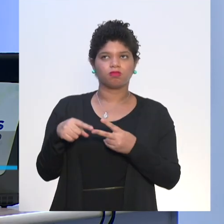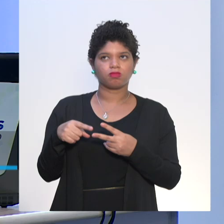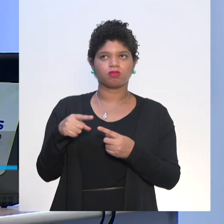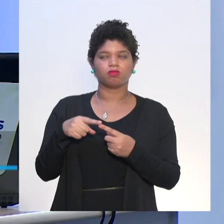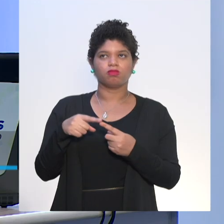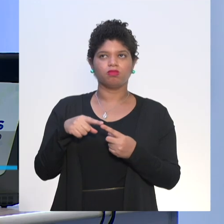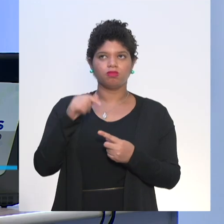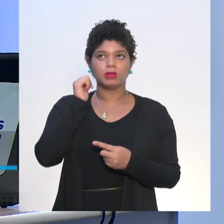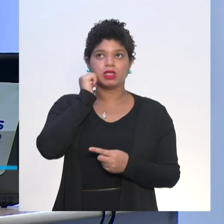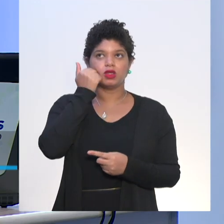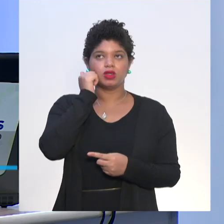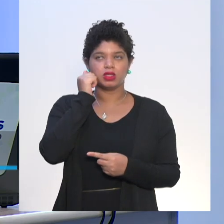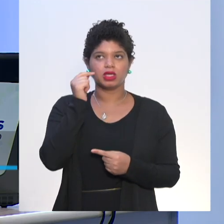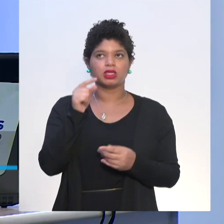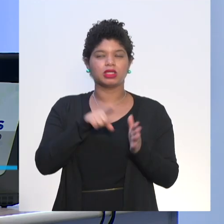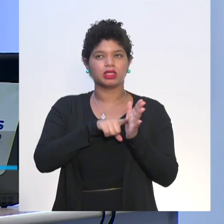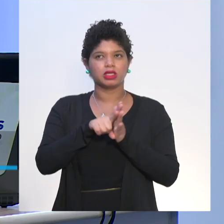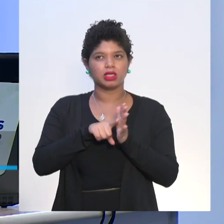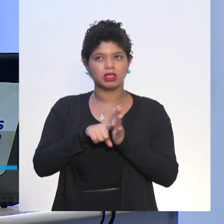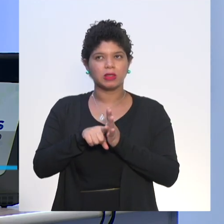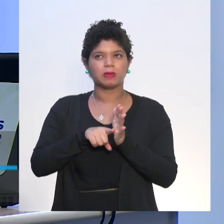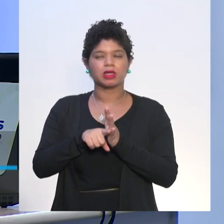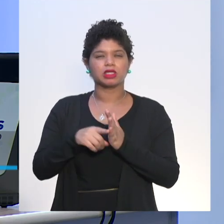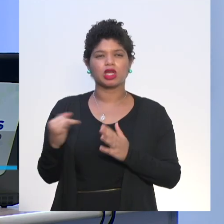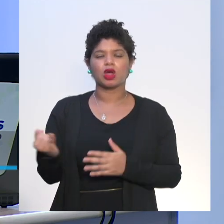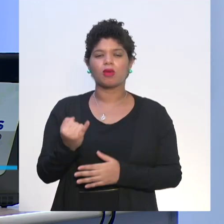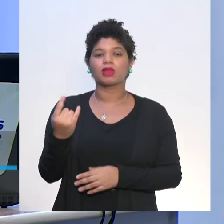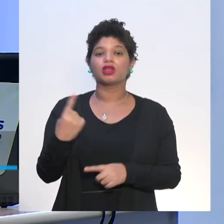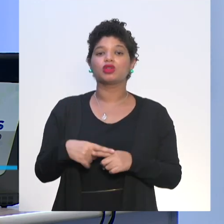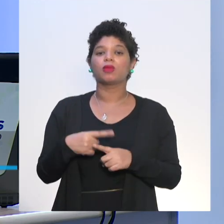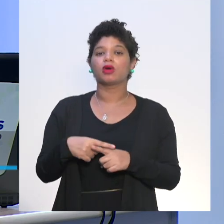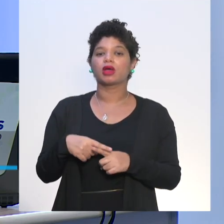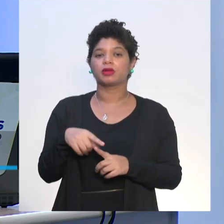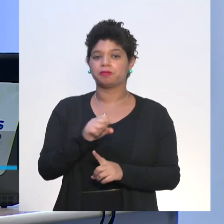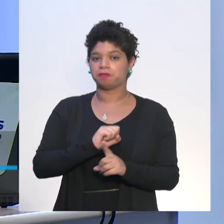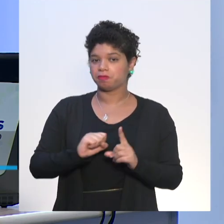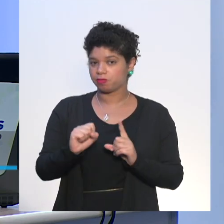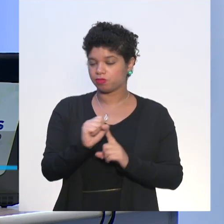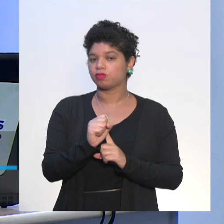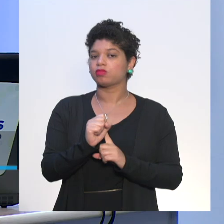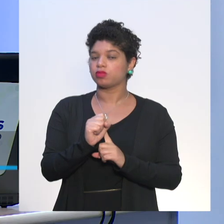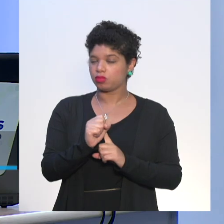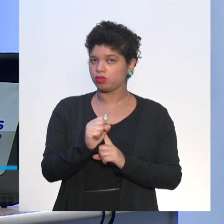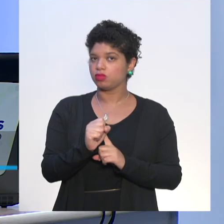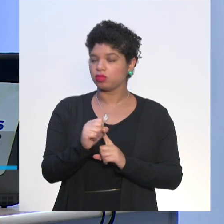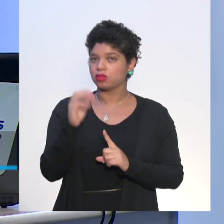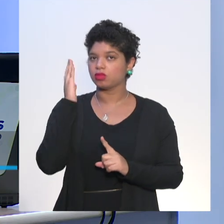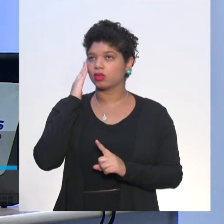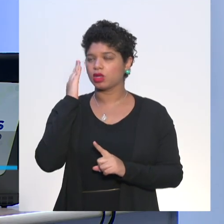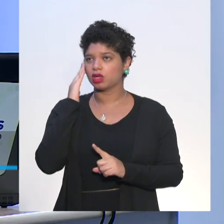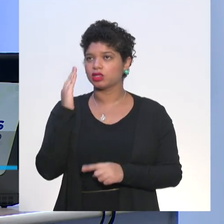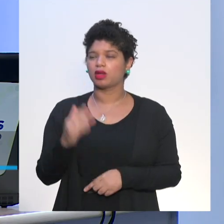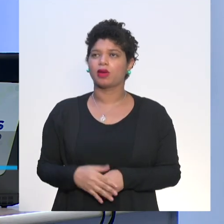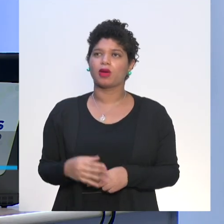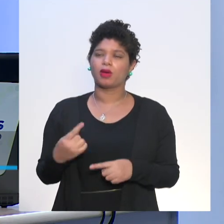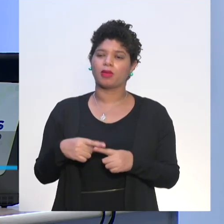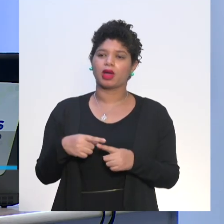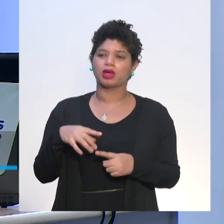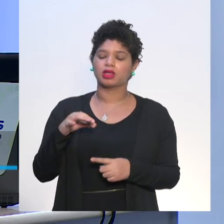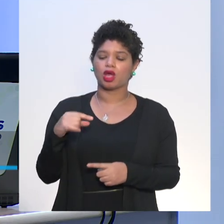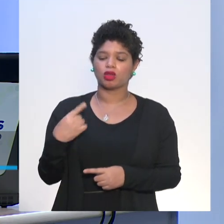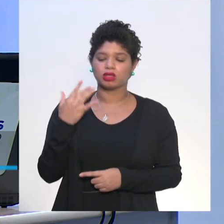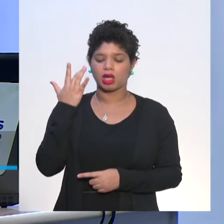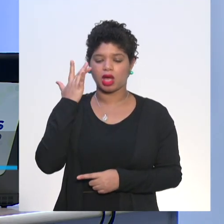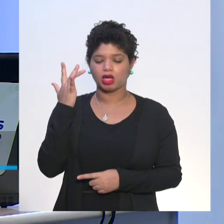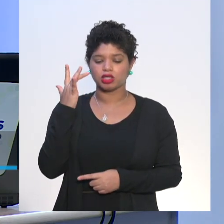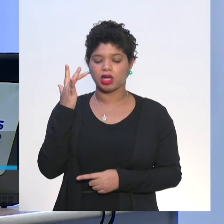a importância da ciência na nossa sociedade, pensar um pouquinho sobre o que normalmente a gente considera